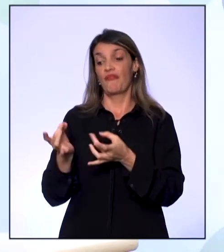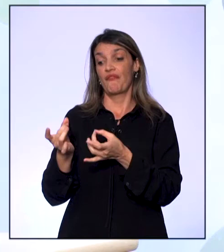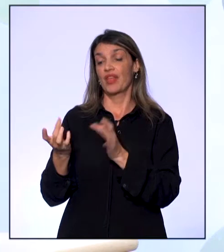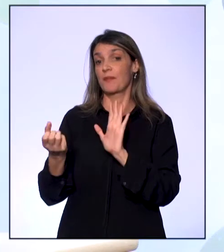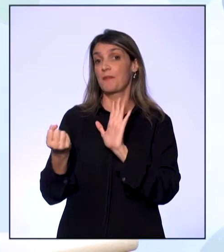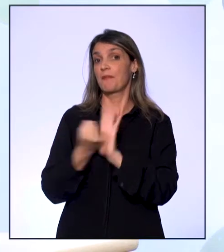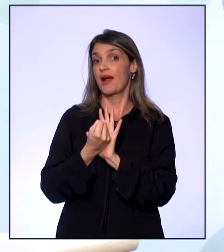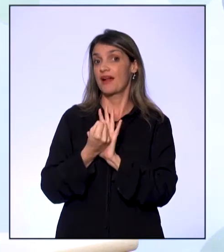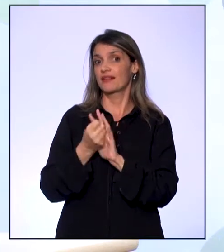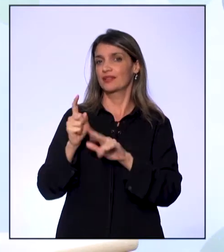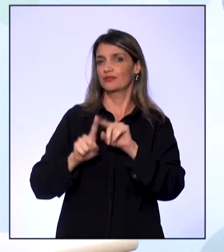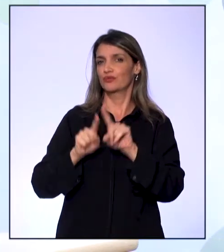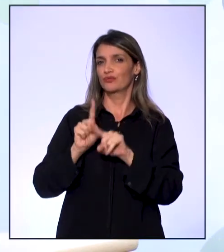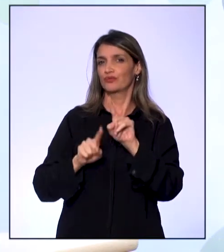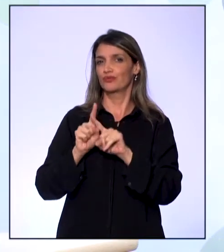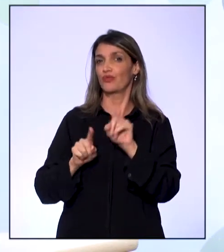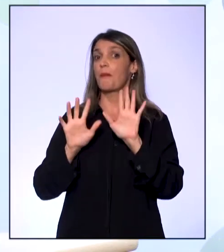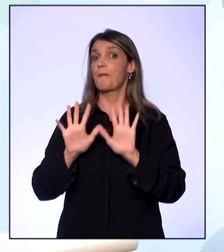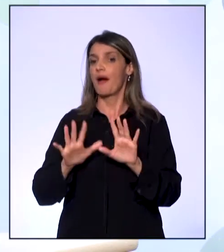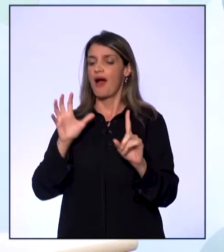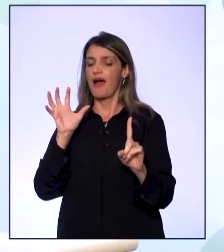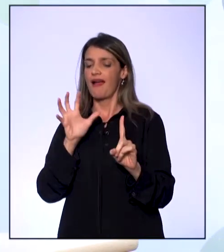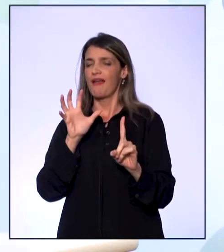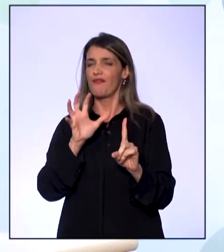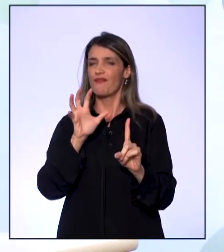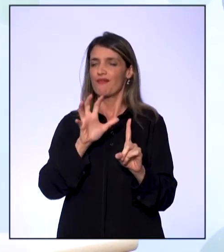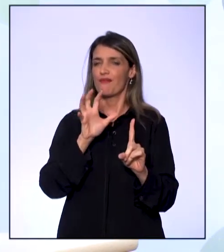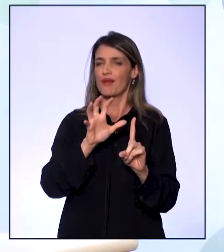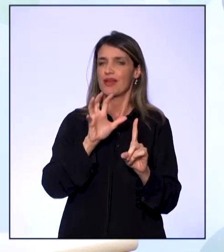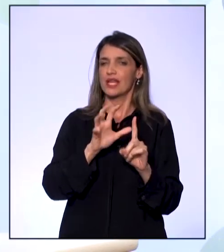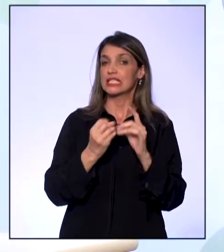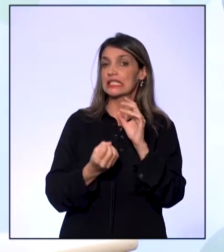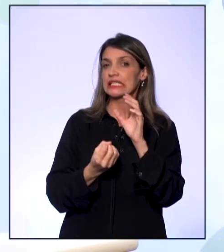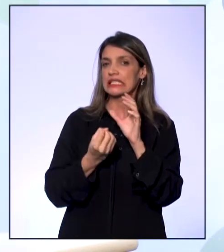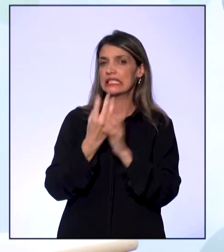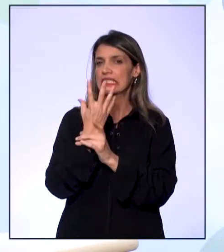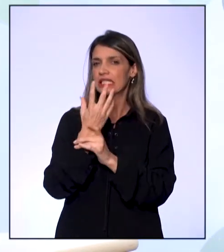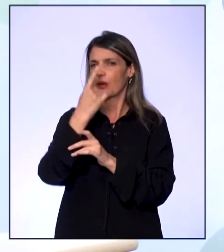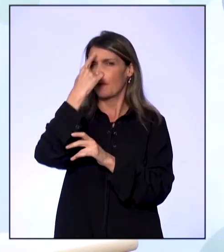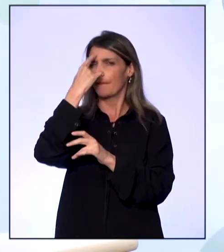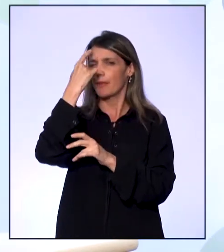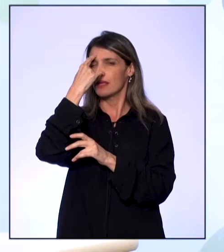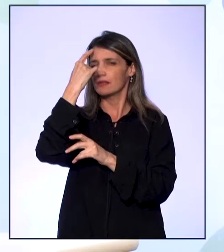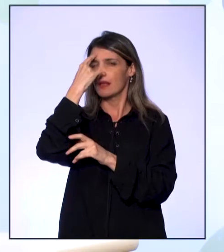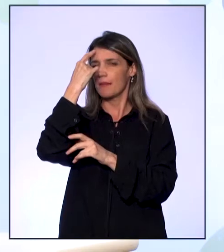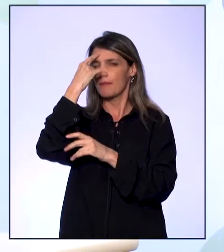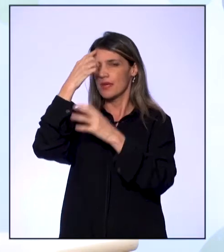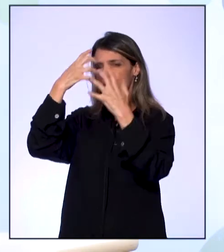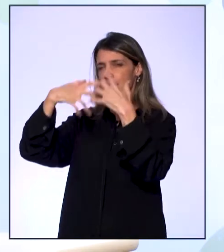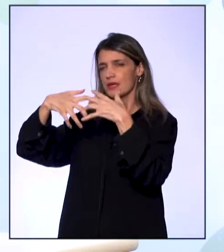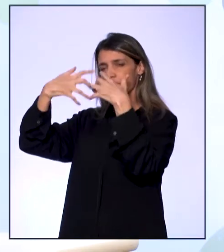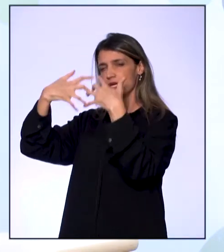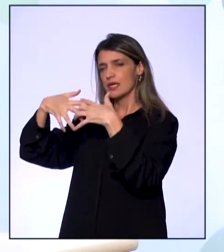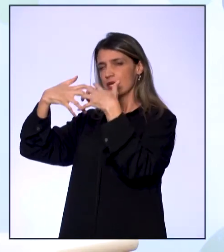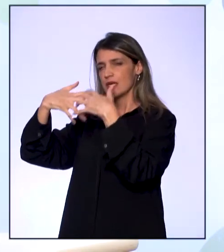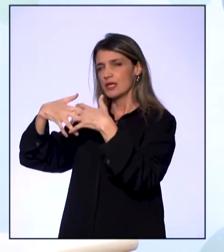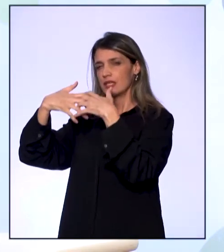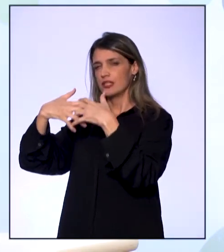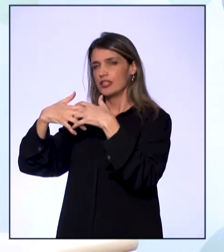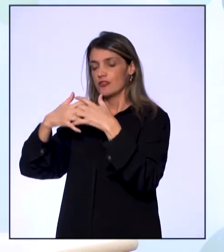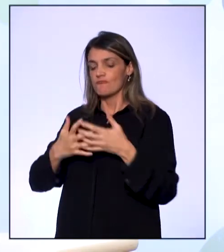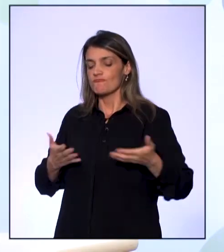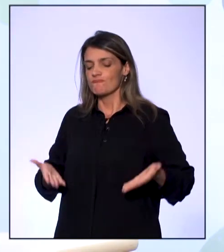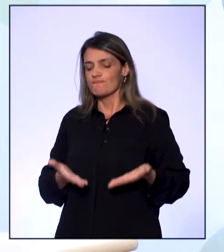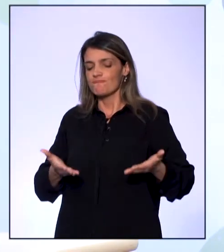produto, eles são influenciadores. Eles criam tendências, criam pensamentos que são pensamentos tendenciosos, que fazem com